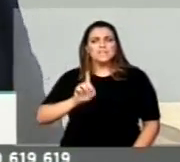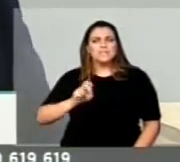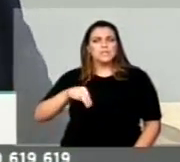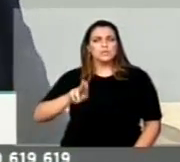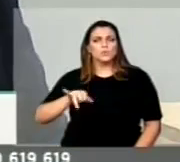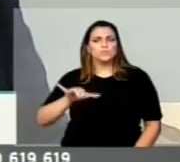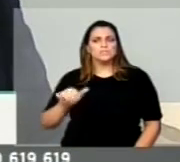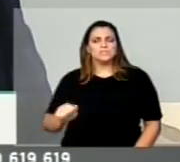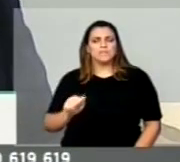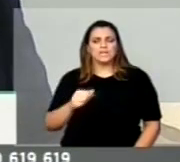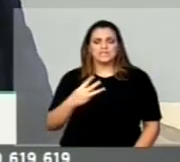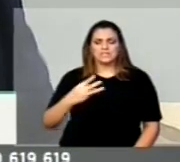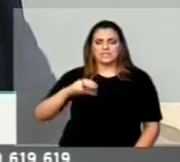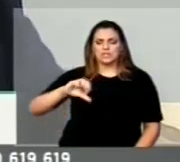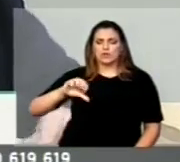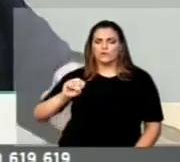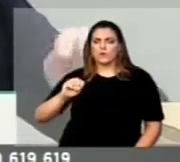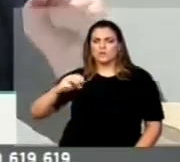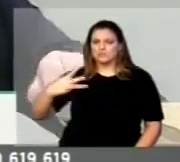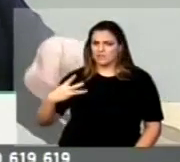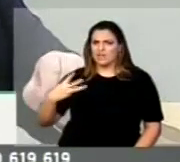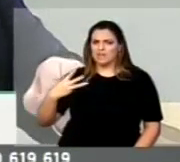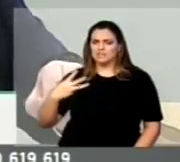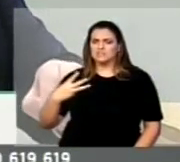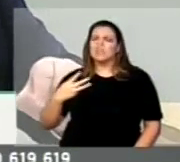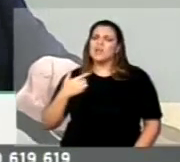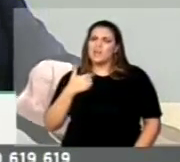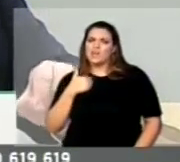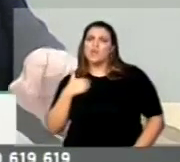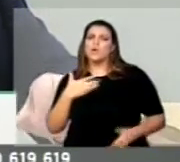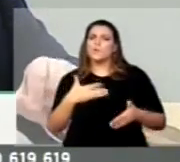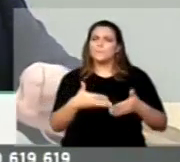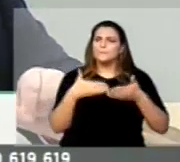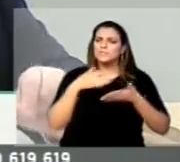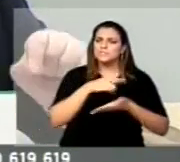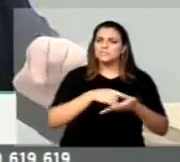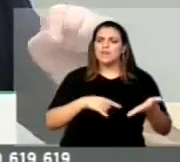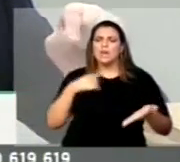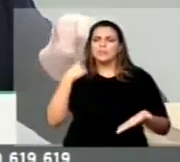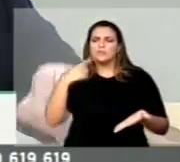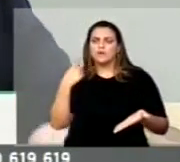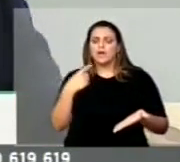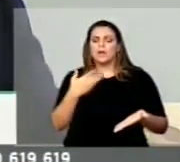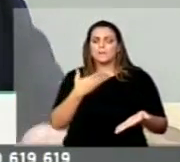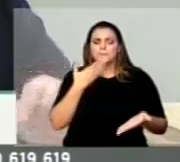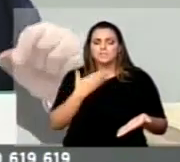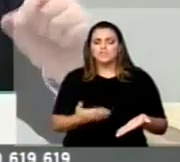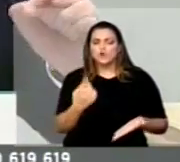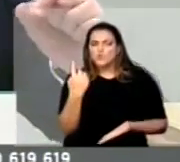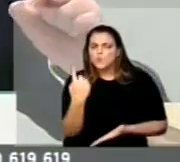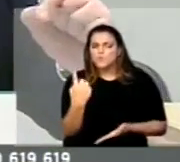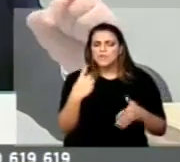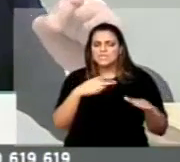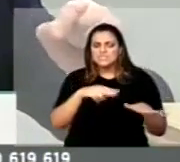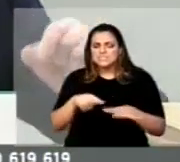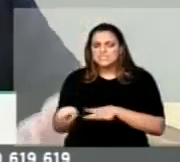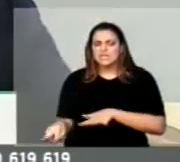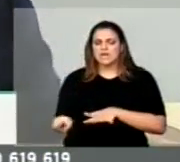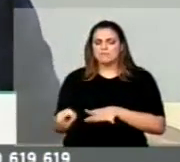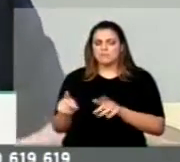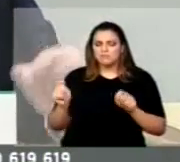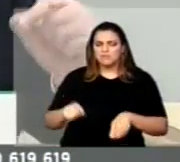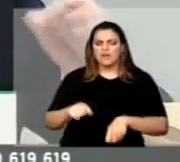apreciada no inquérito 3983, ali eu fiz uma petição, através do meu advogado, pedindo para adiar por uma semana, para dar tempo para distribuir